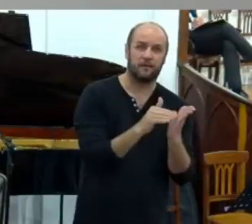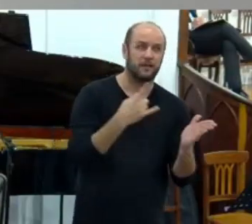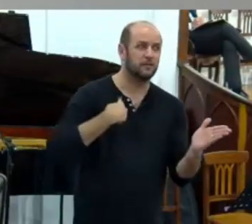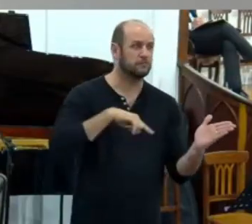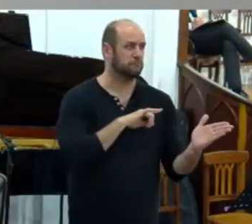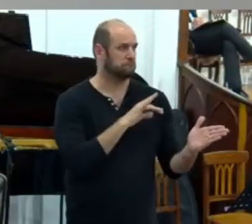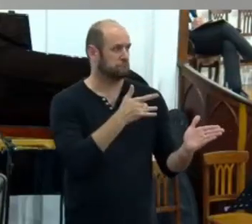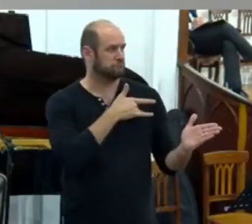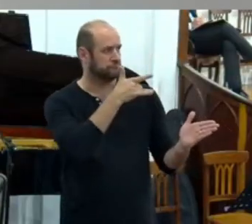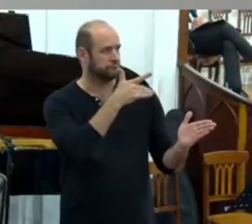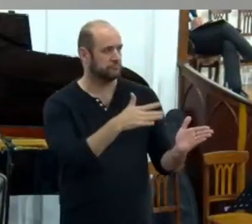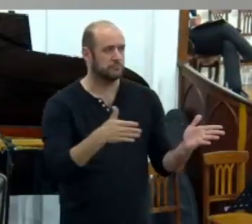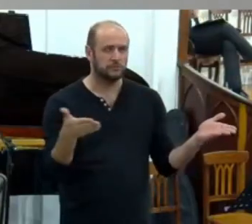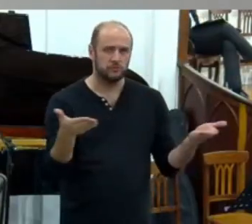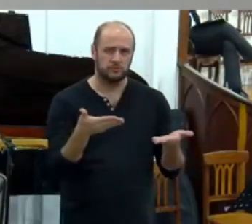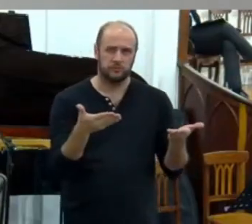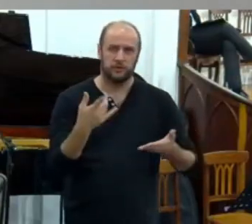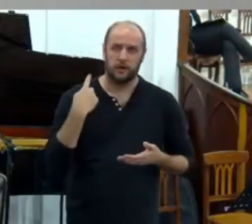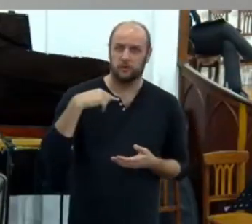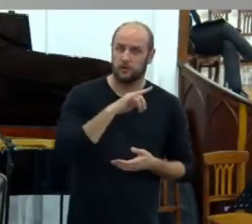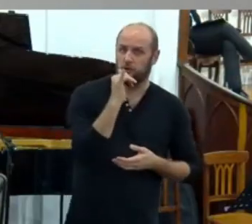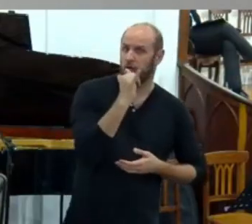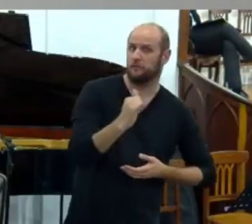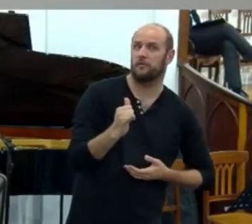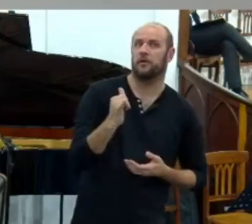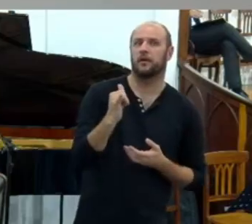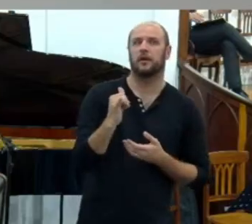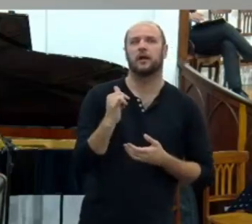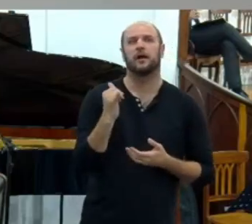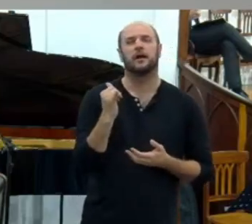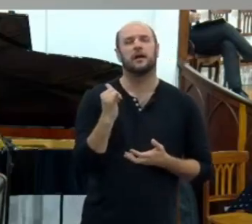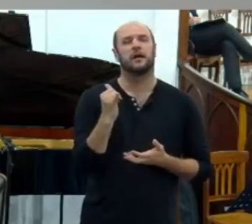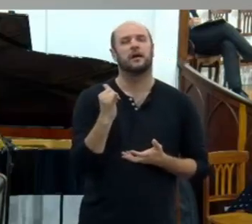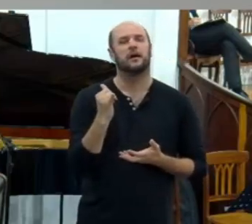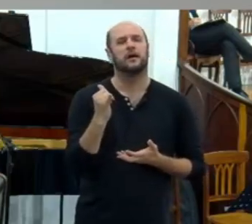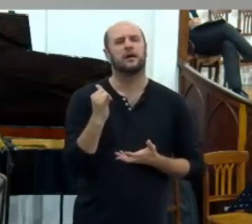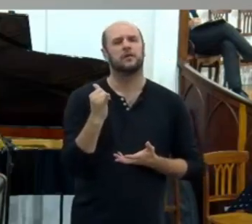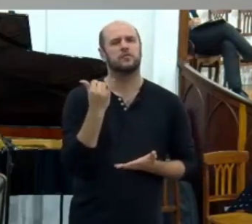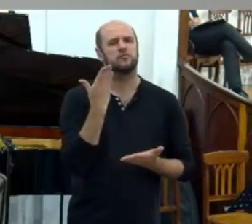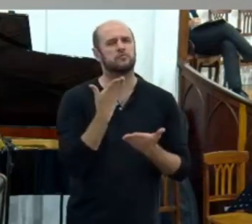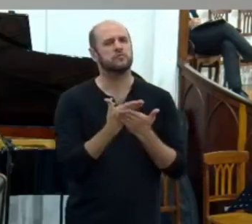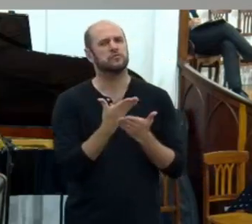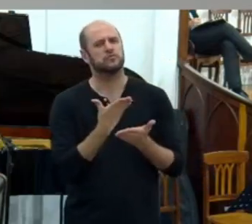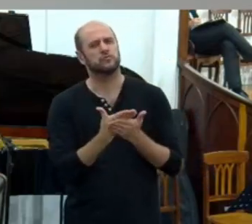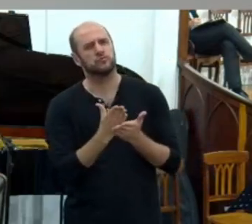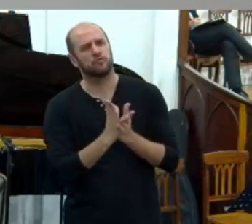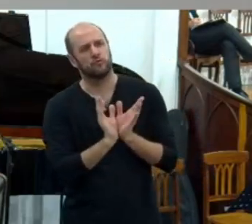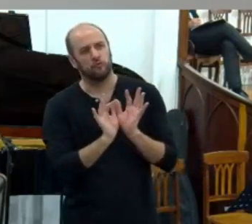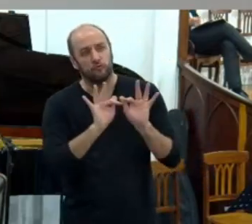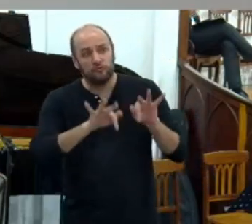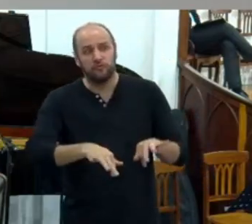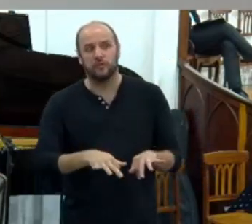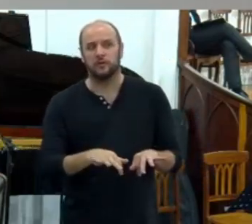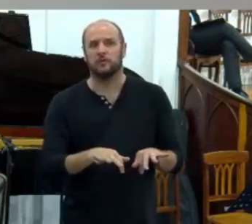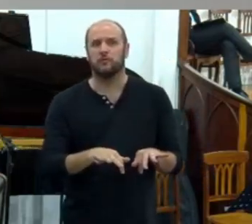Aquilo que nós chamamos na teologia de escatologia realizada.